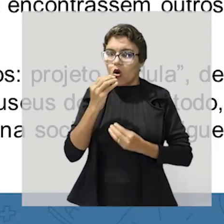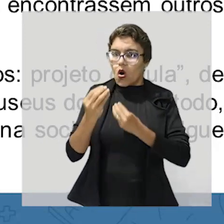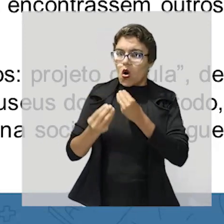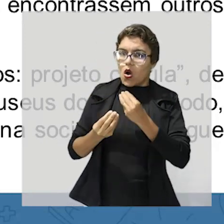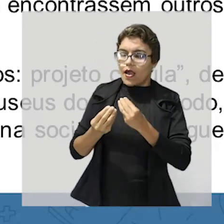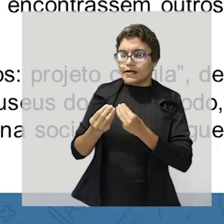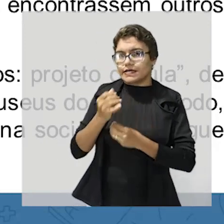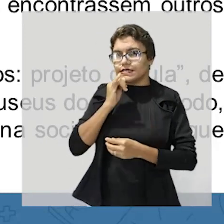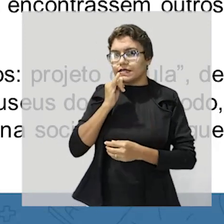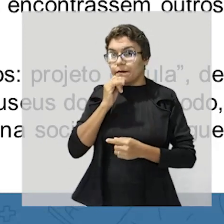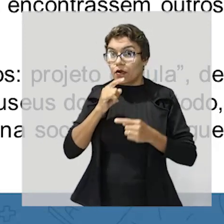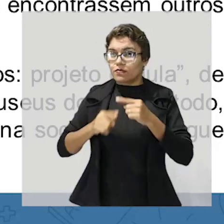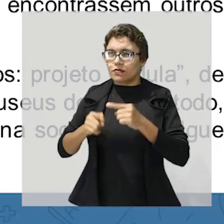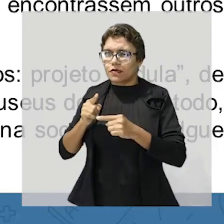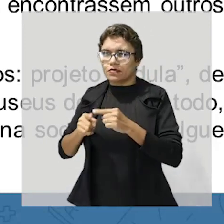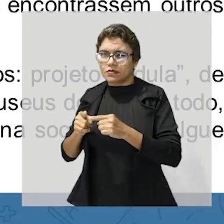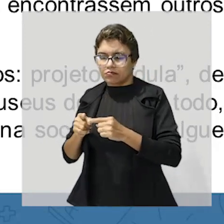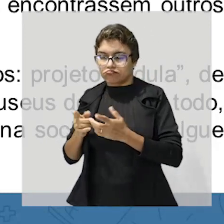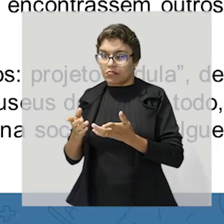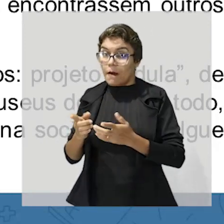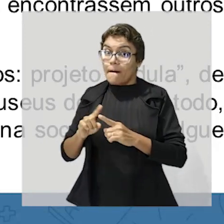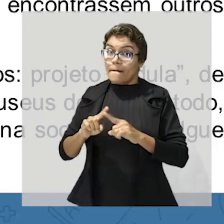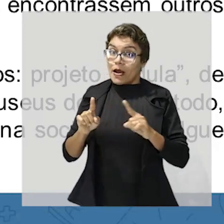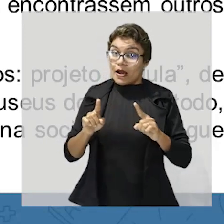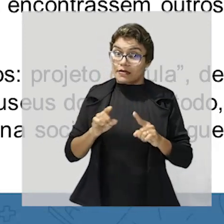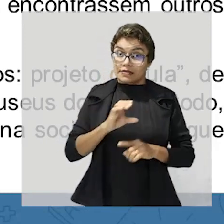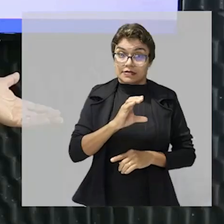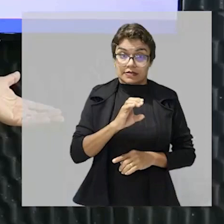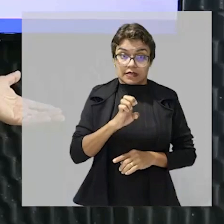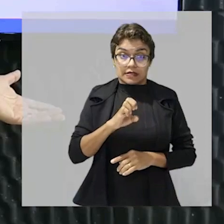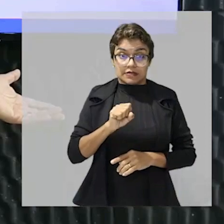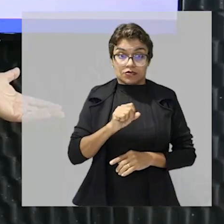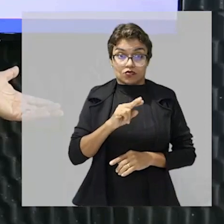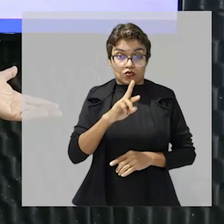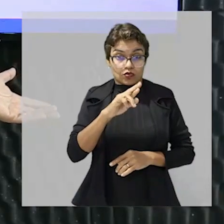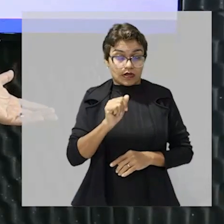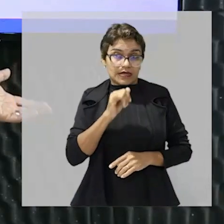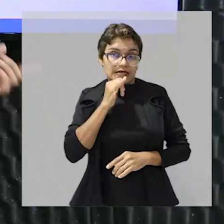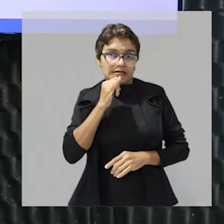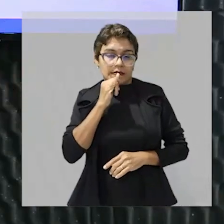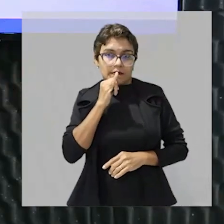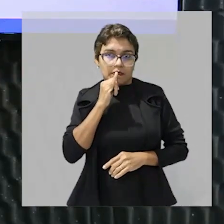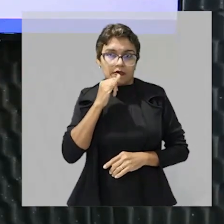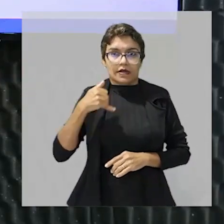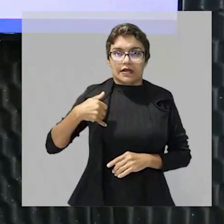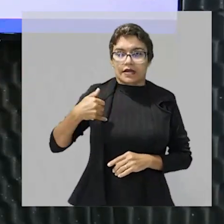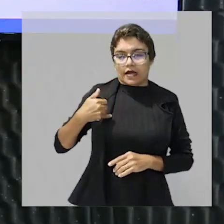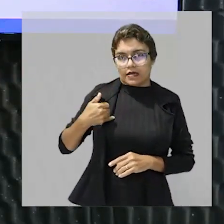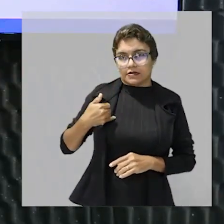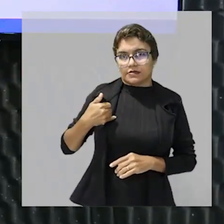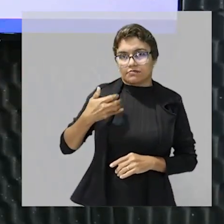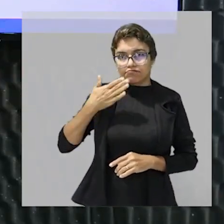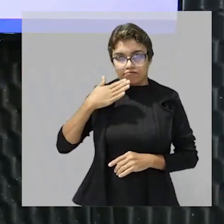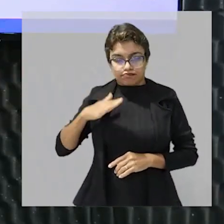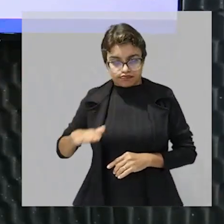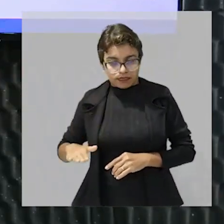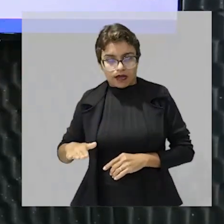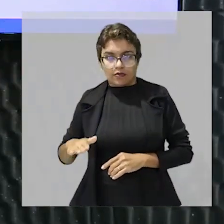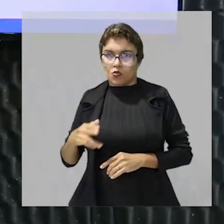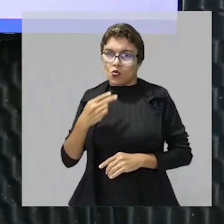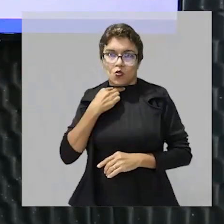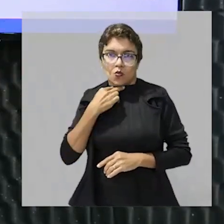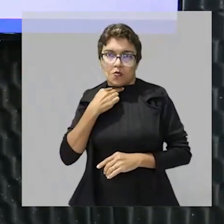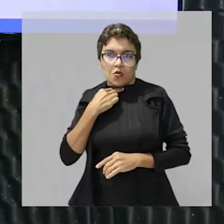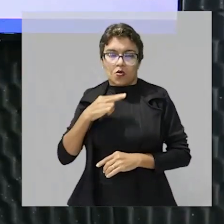não posso ou não devo fazer. Esta obra não é indicada para crianças de tal idade. Isso é uma questão de bom senso, inclusive